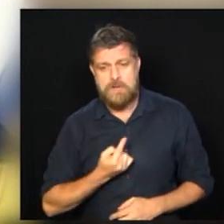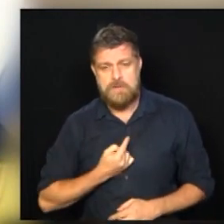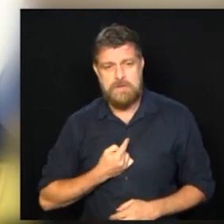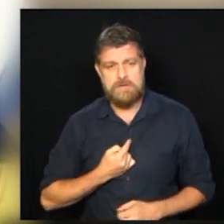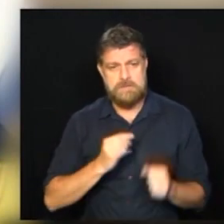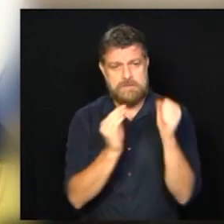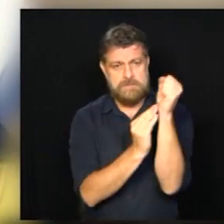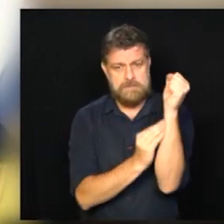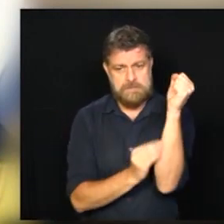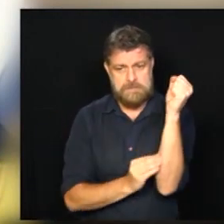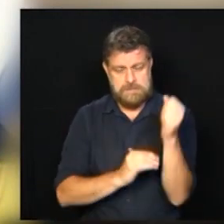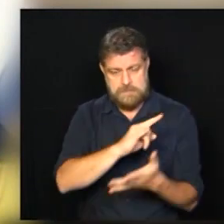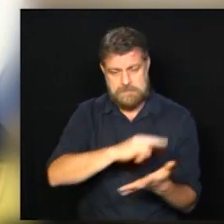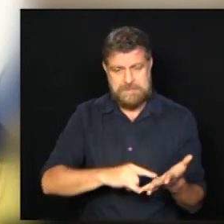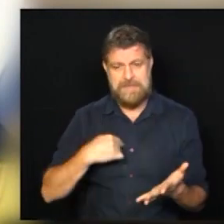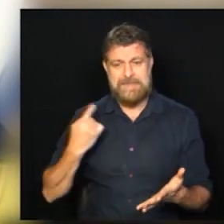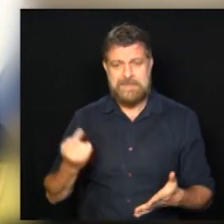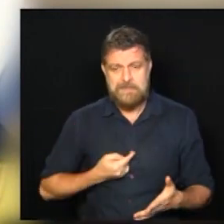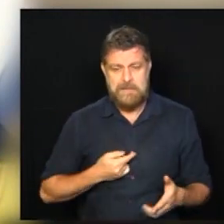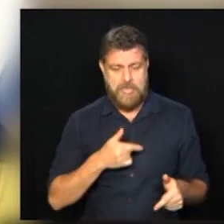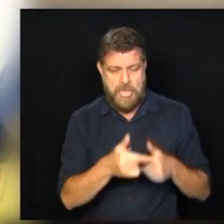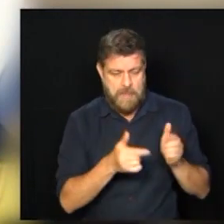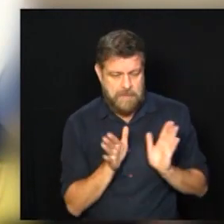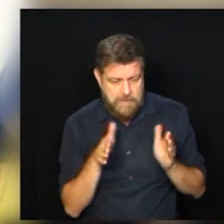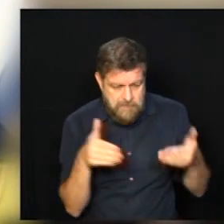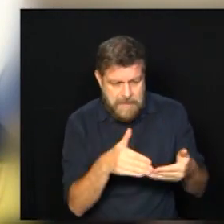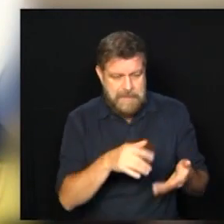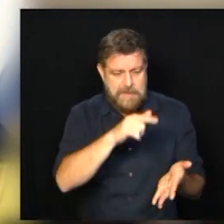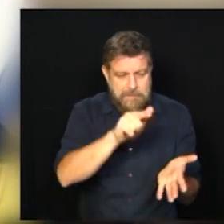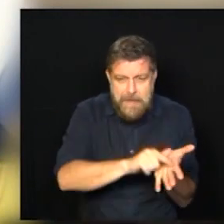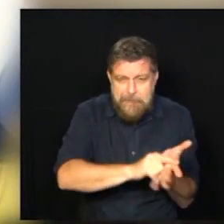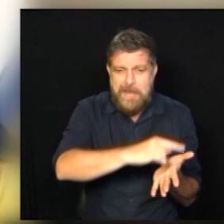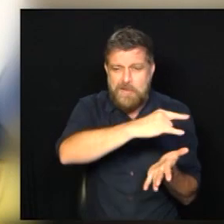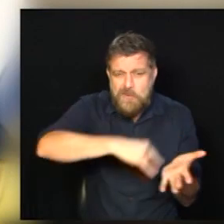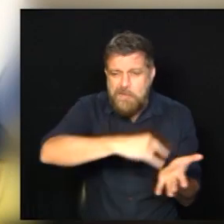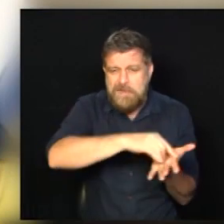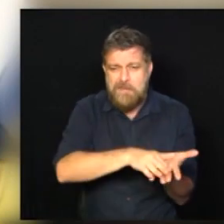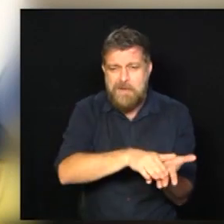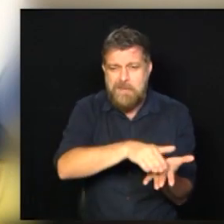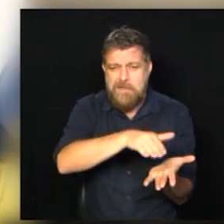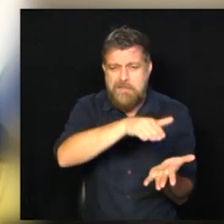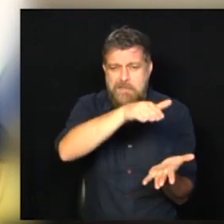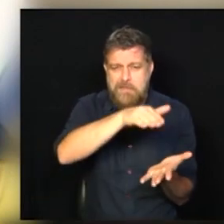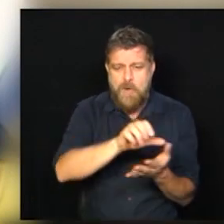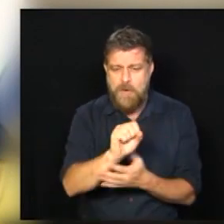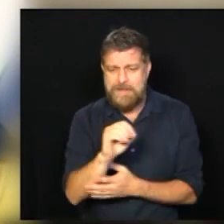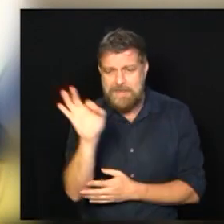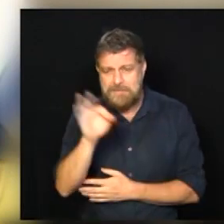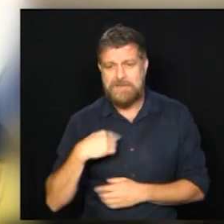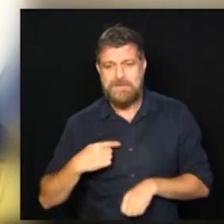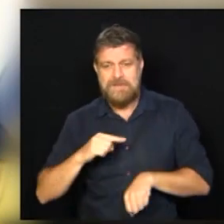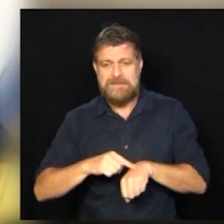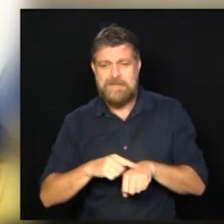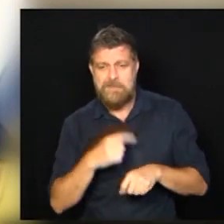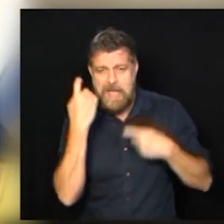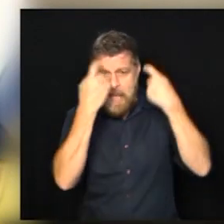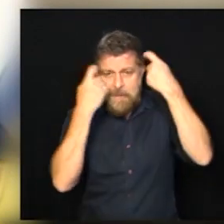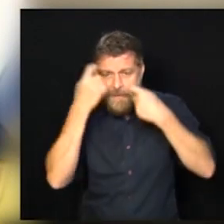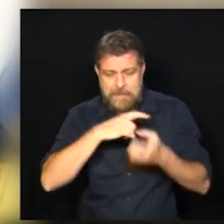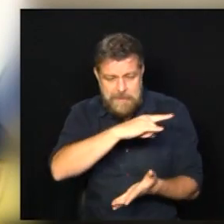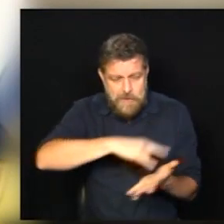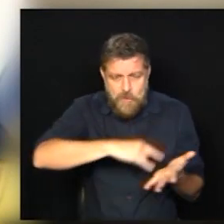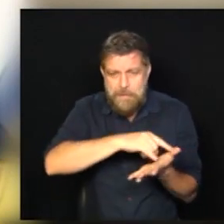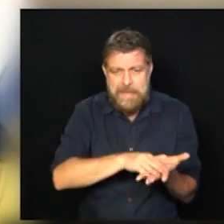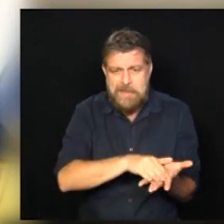despachantes e deixamos de ser arquitetos, né? Então a gente fica mais, acho que 70% a 80% do nosso tempo é preocupado com documentos,